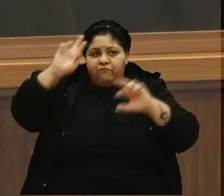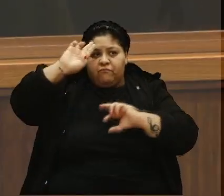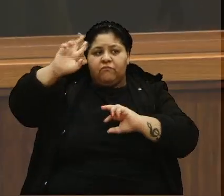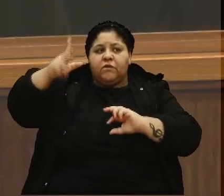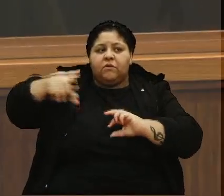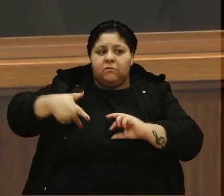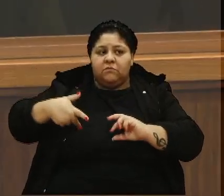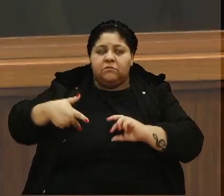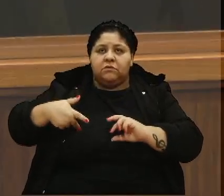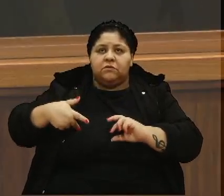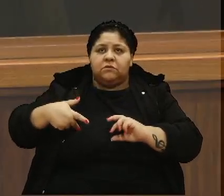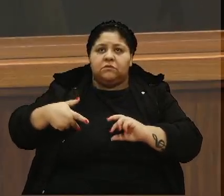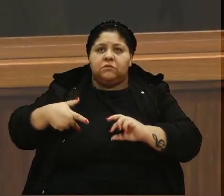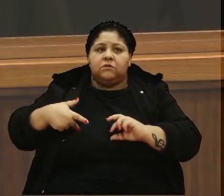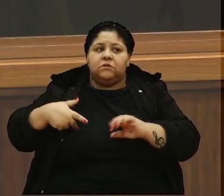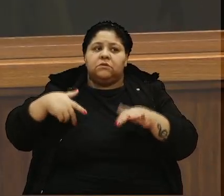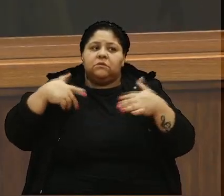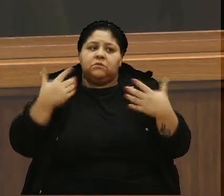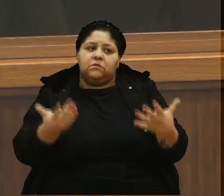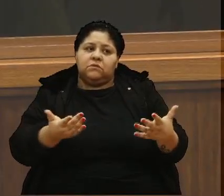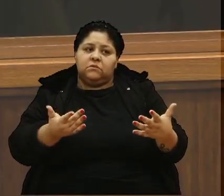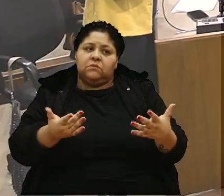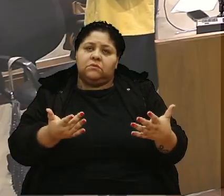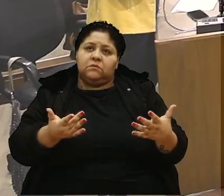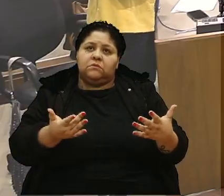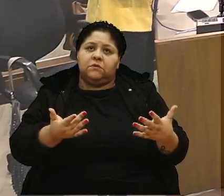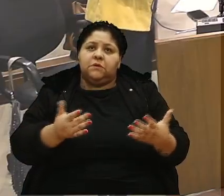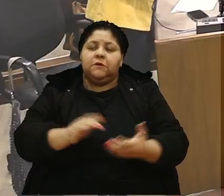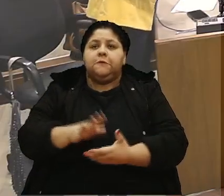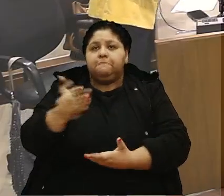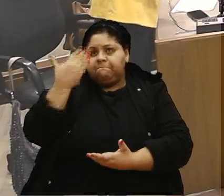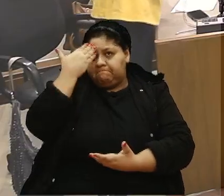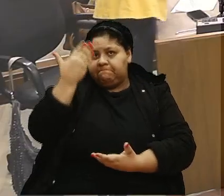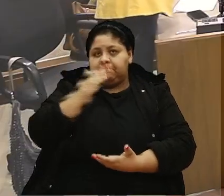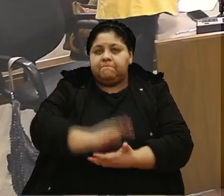Mas é isso. Eu prefiro que seja feita dessa forma. Obrigada. Obrigado, vereadora